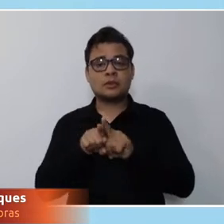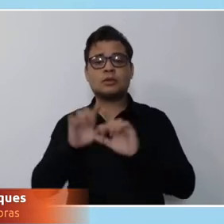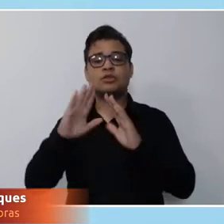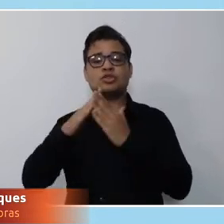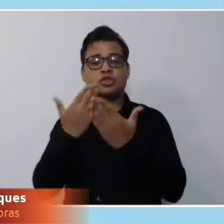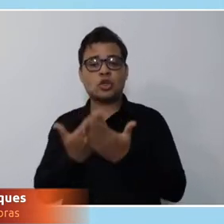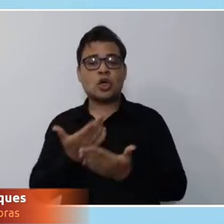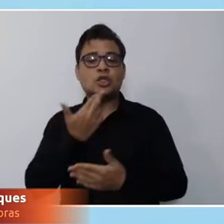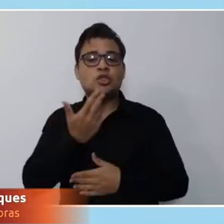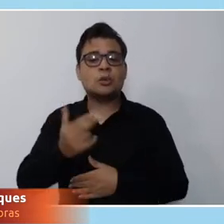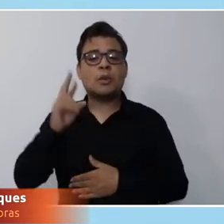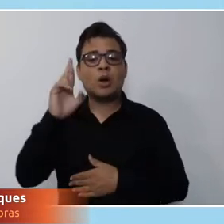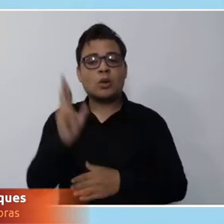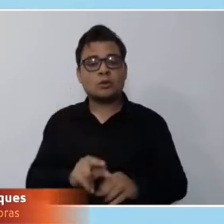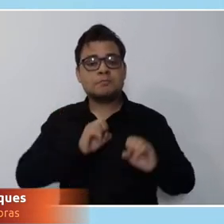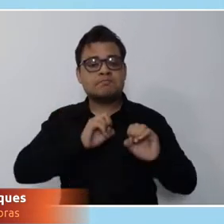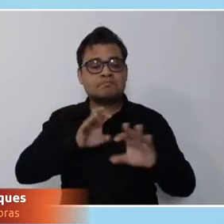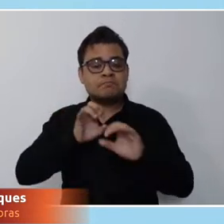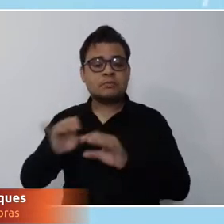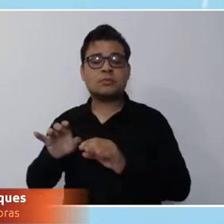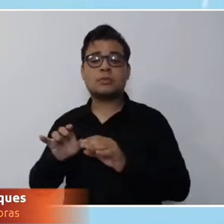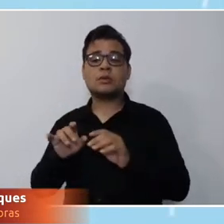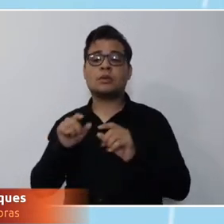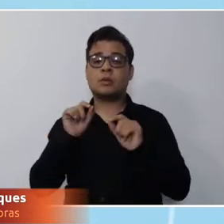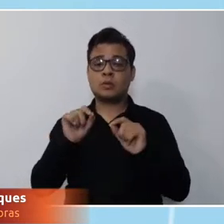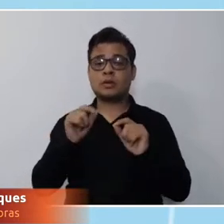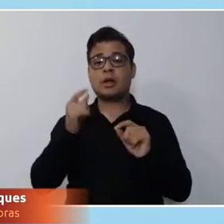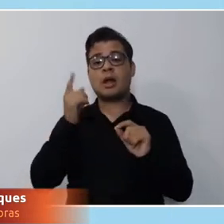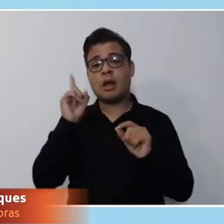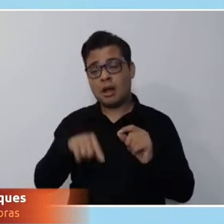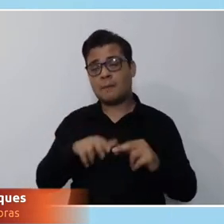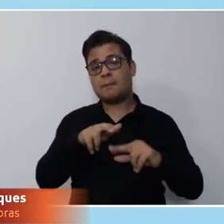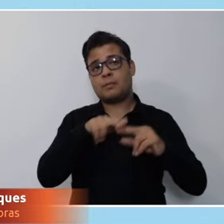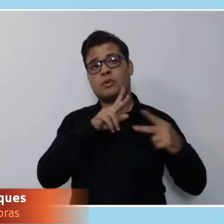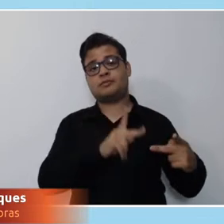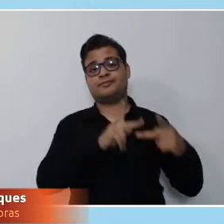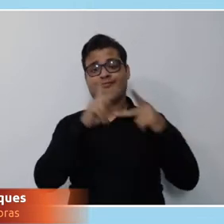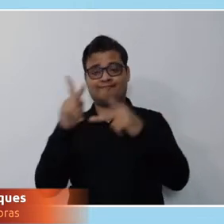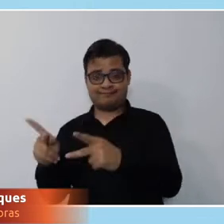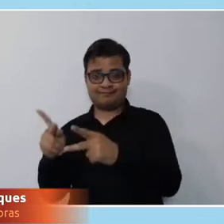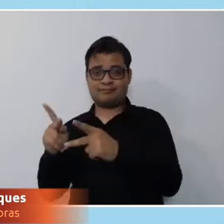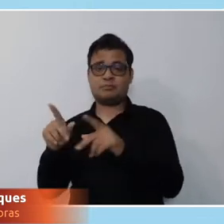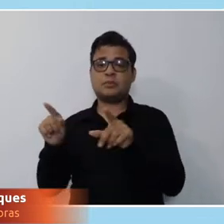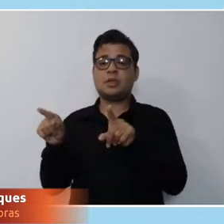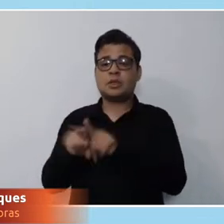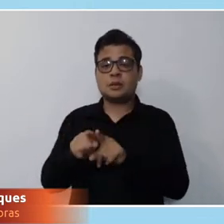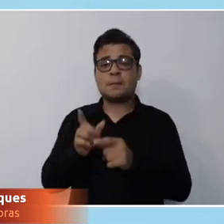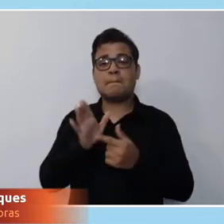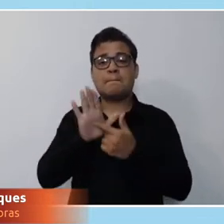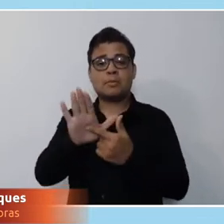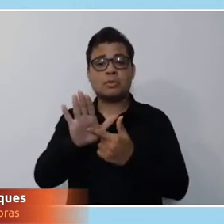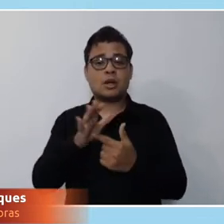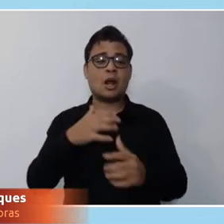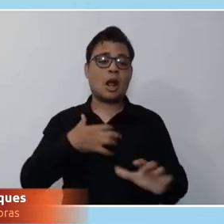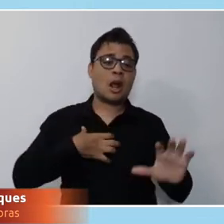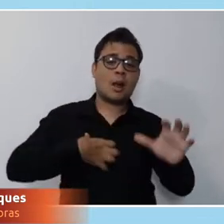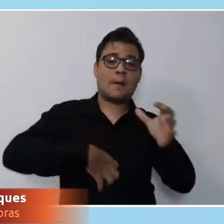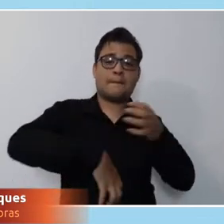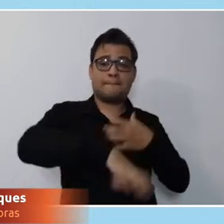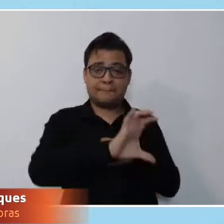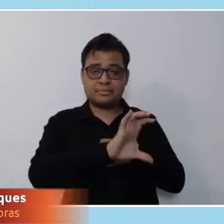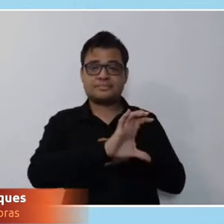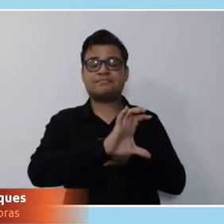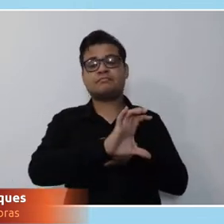russo, tudo isso tentando levar em consideração essa visita e mostrando essa, inclusive, empatia protocolar, mais uma